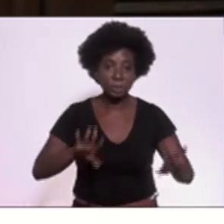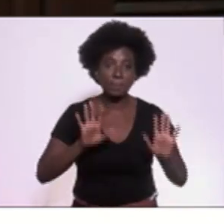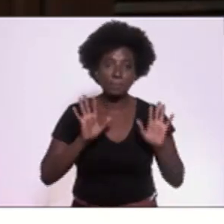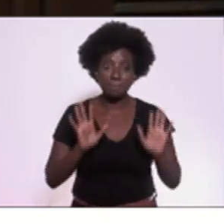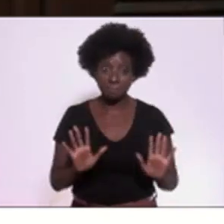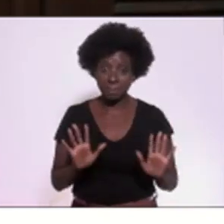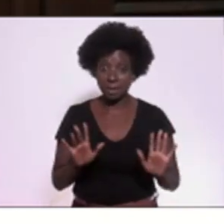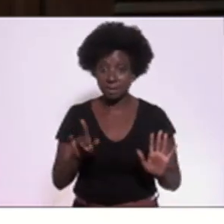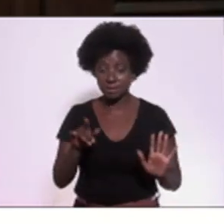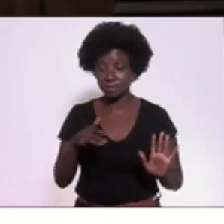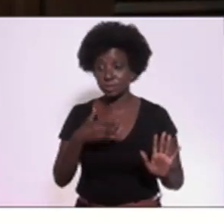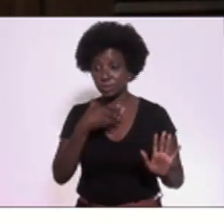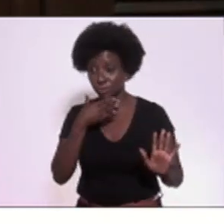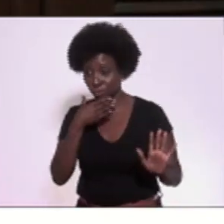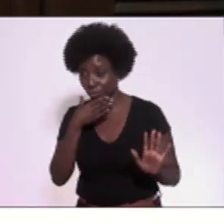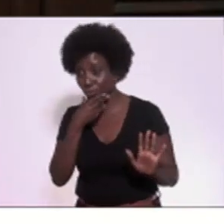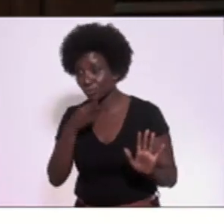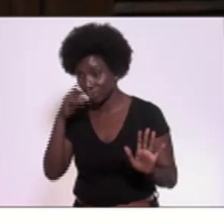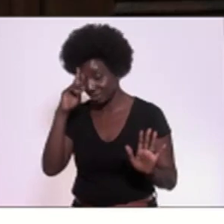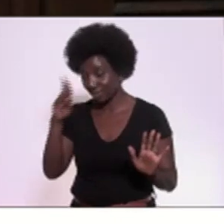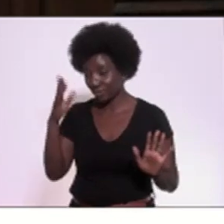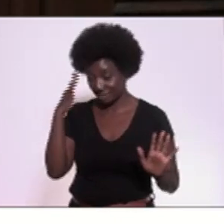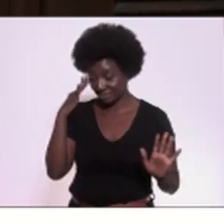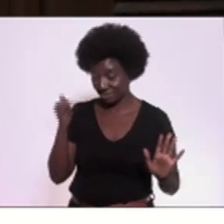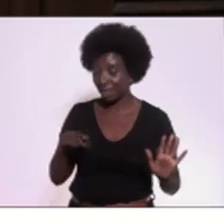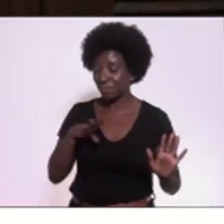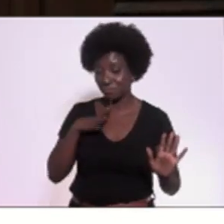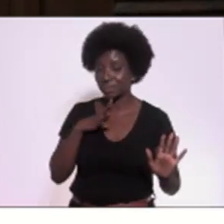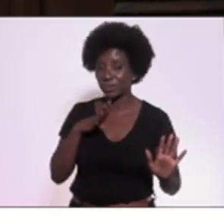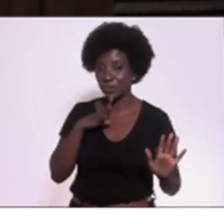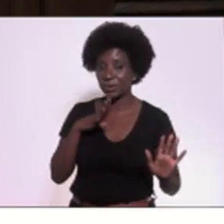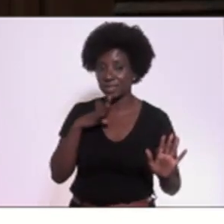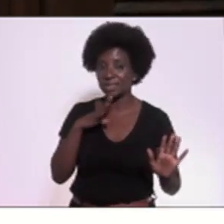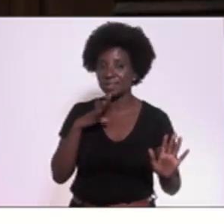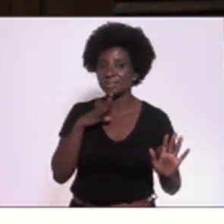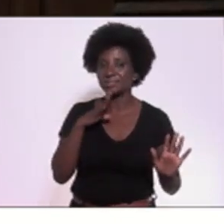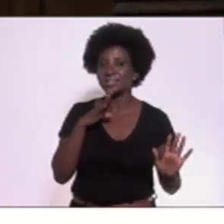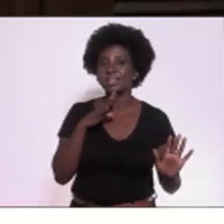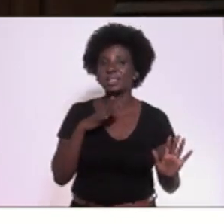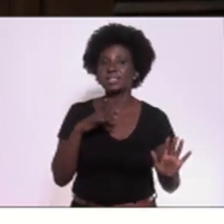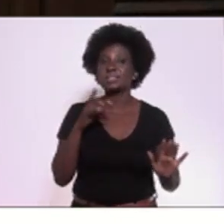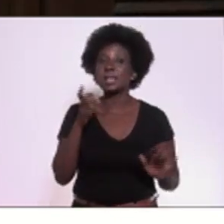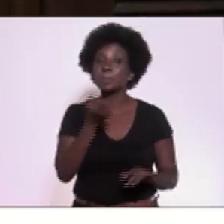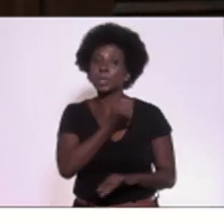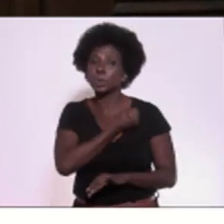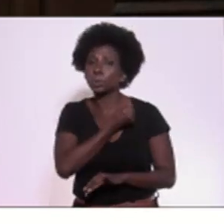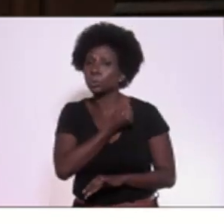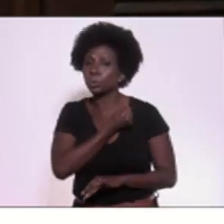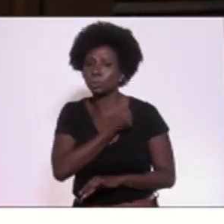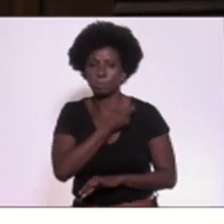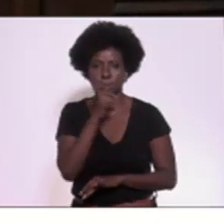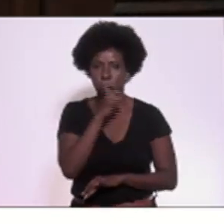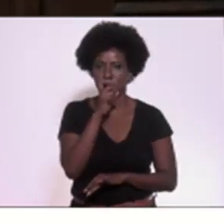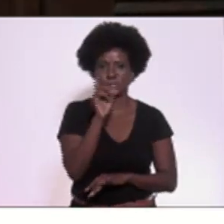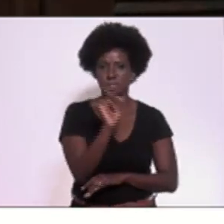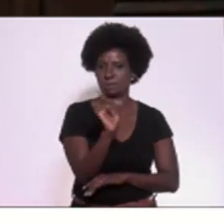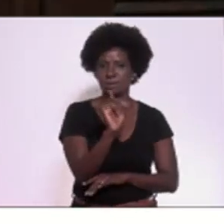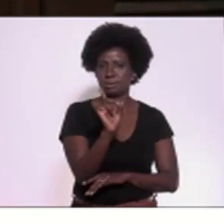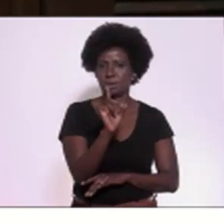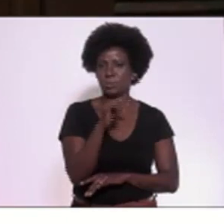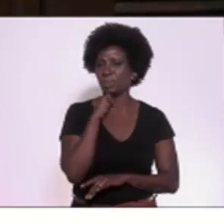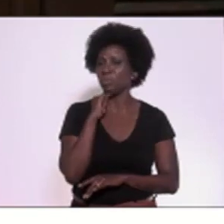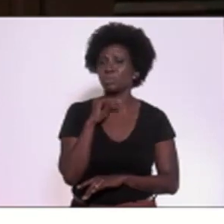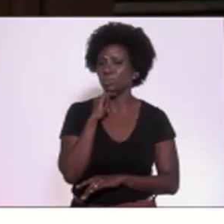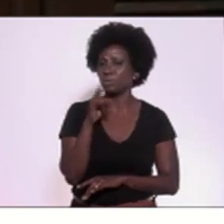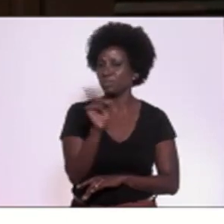das exatas, para além de um homem público, sabe que os números não nos deixam nenhum tipo de dúvida,